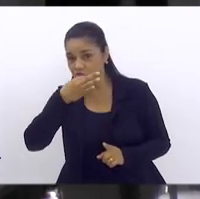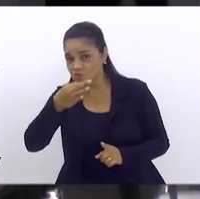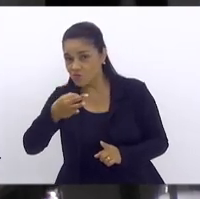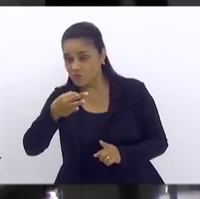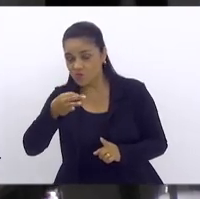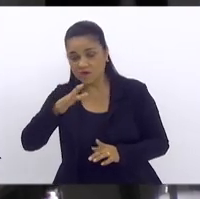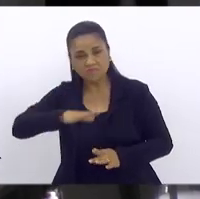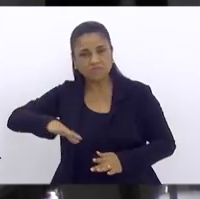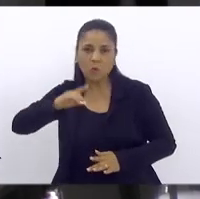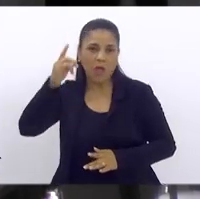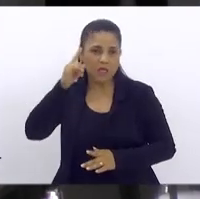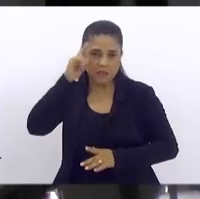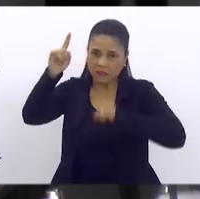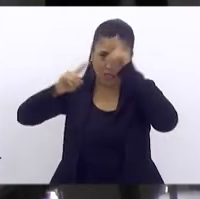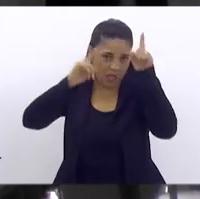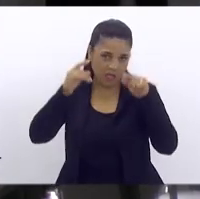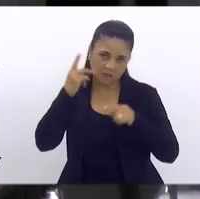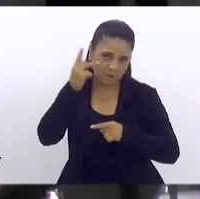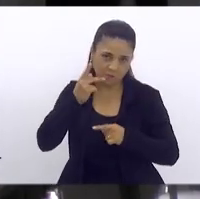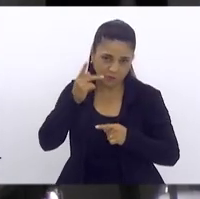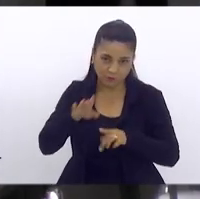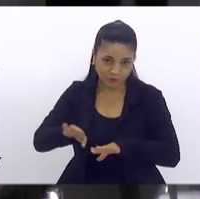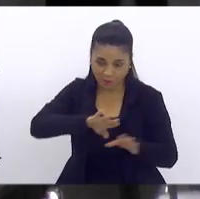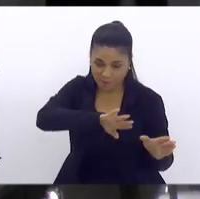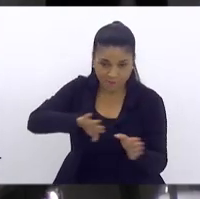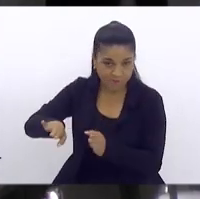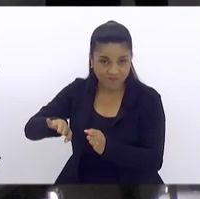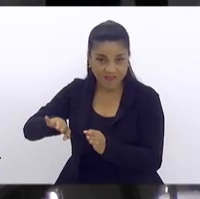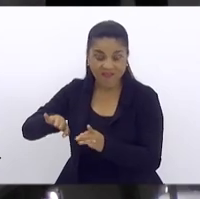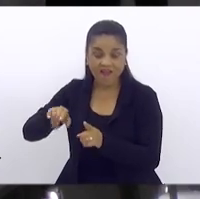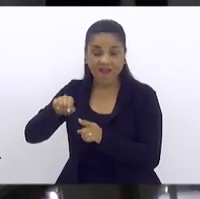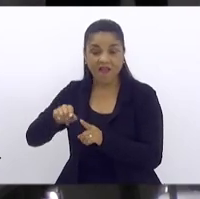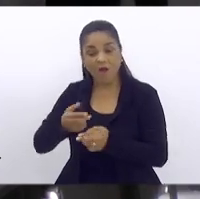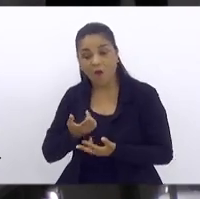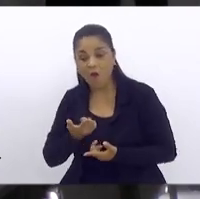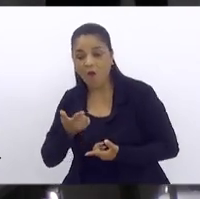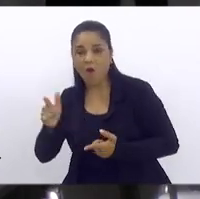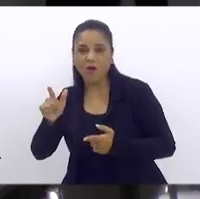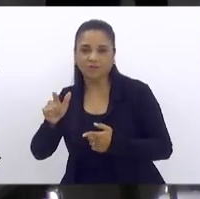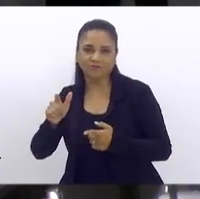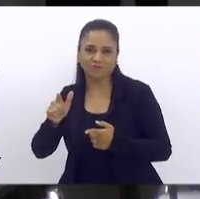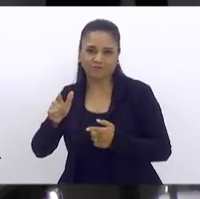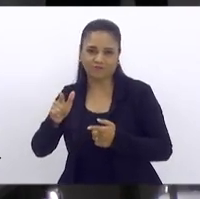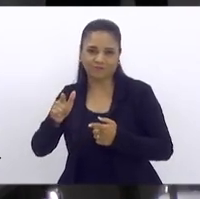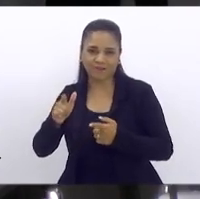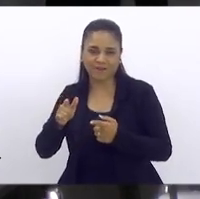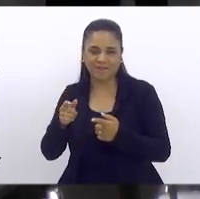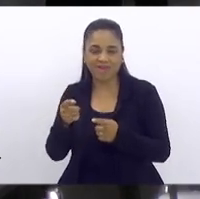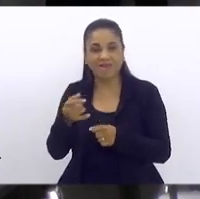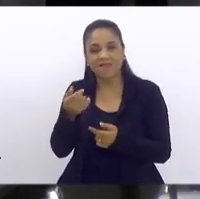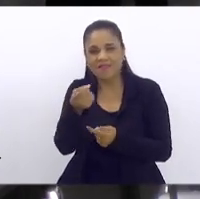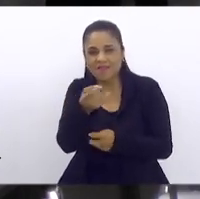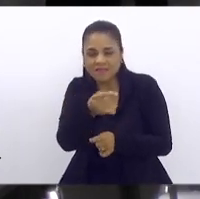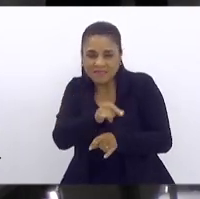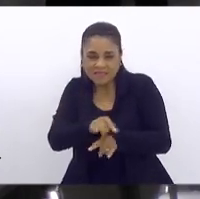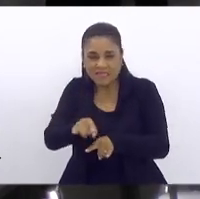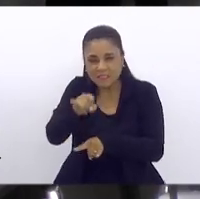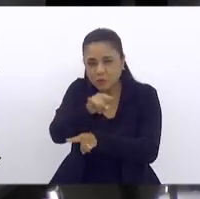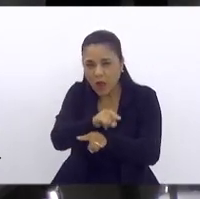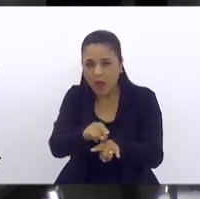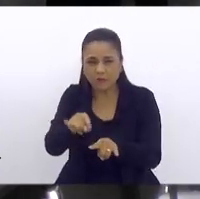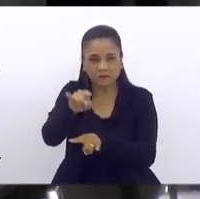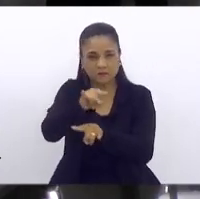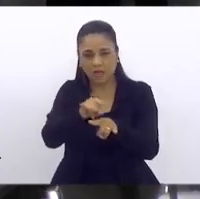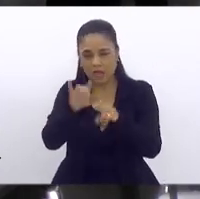sobre os assuntos que eles divergem e passam a acionar outras questões, como a sexualidade dessa mulher, o corpo dessa